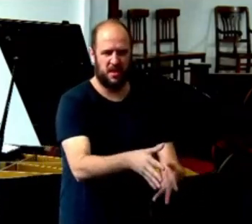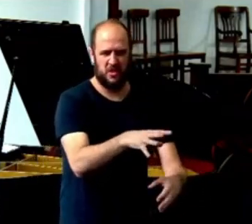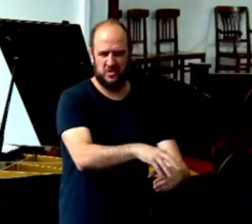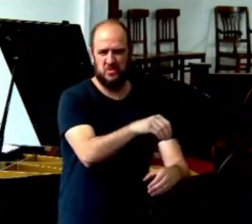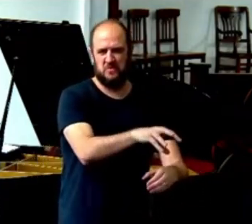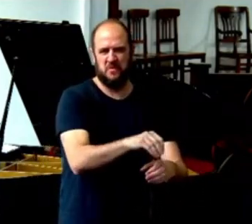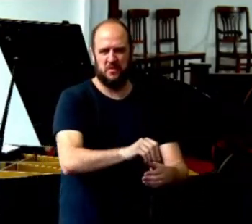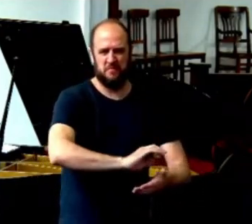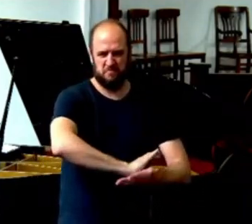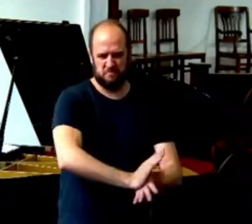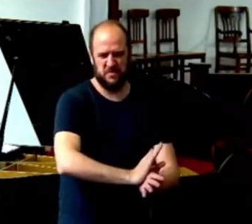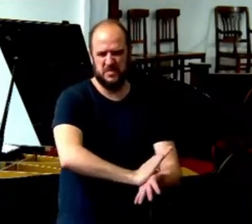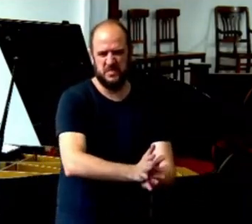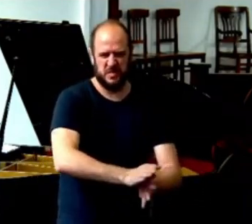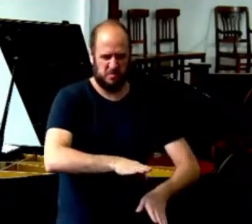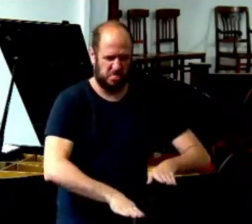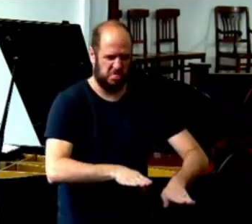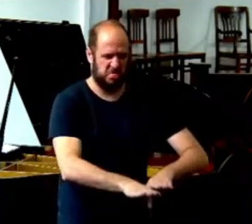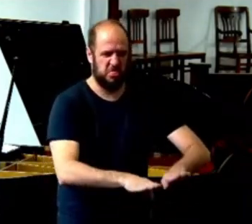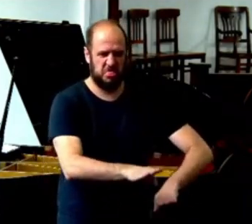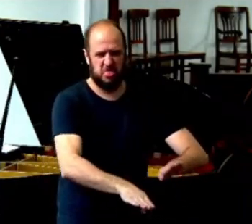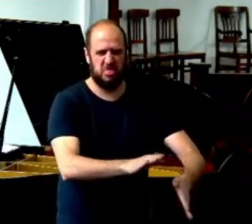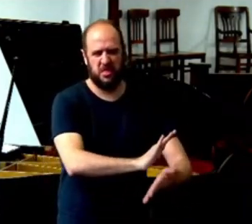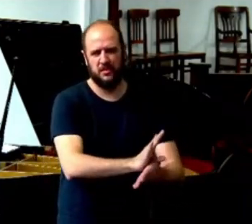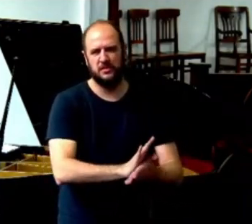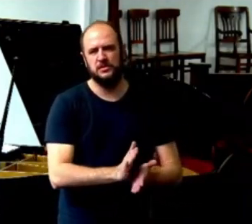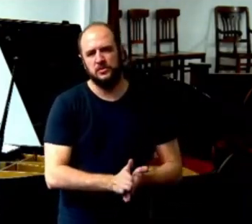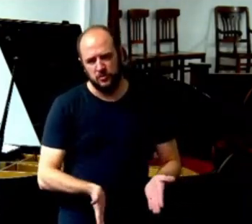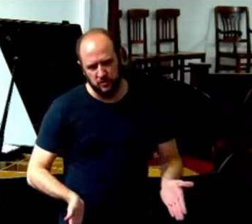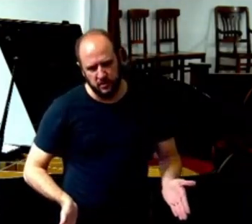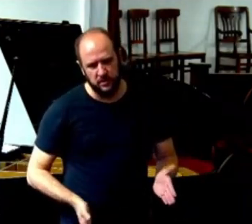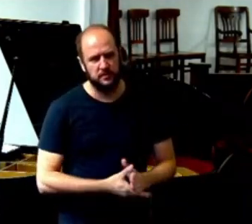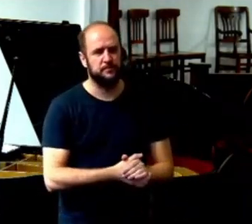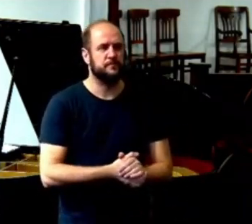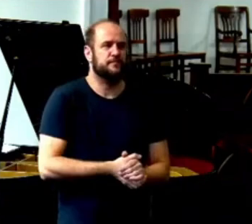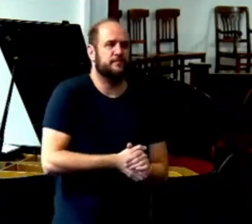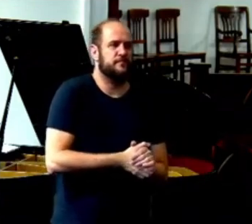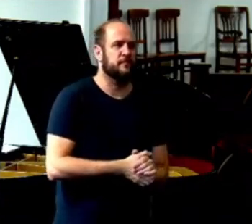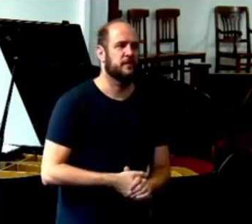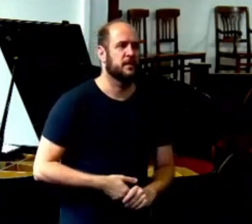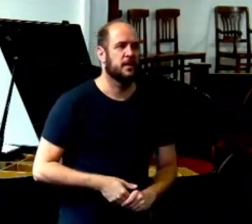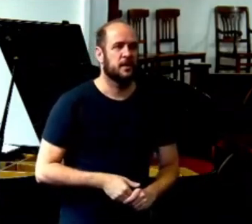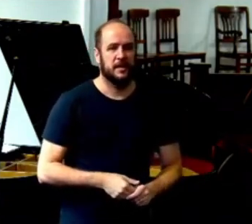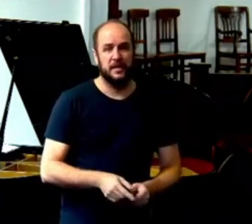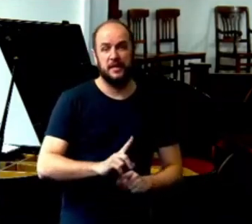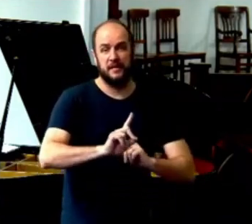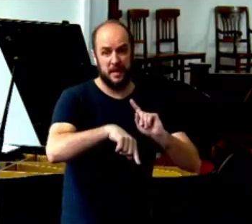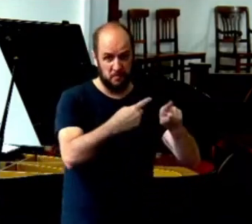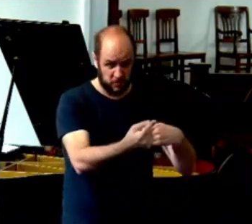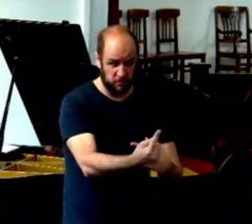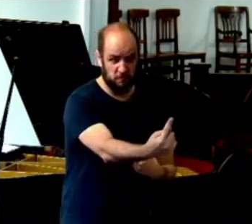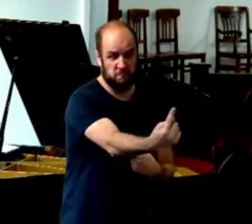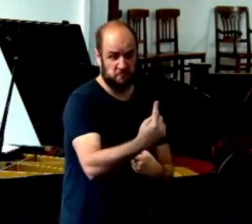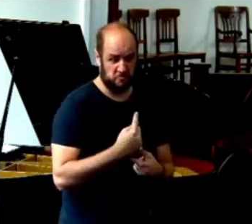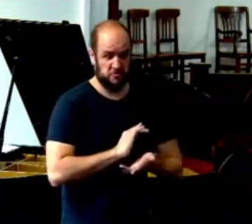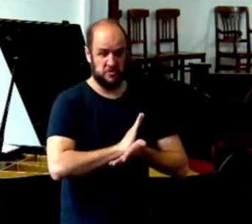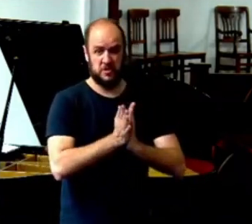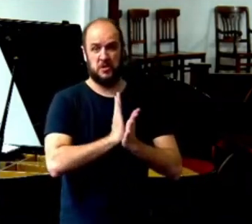não as pisem com os pés e aqueles, voltando-se, não estraçalhem